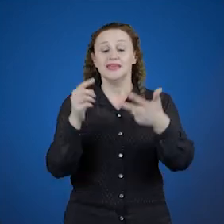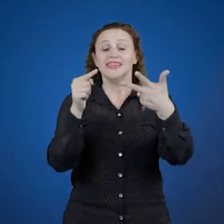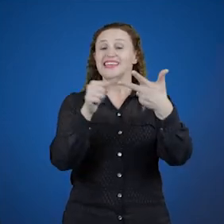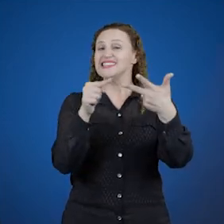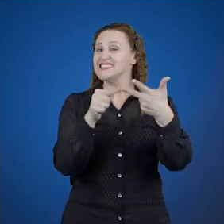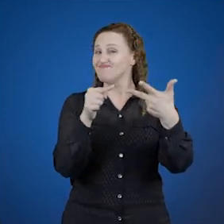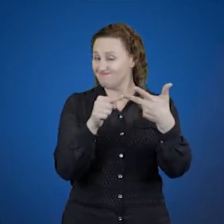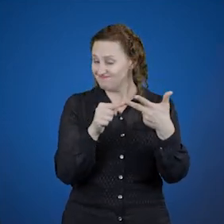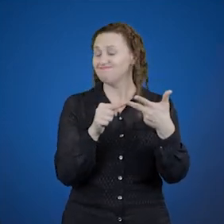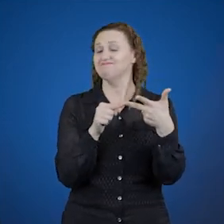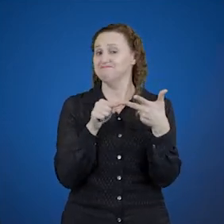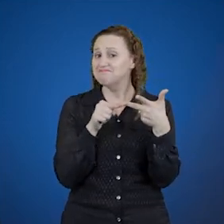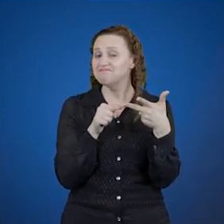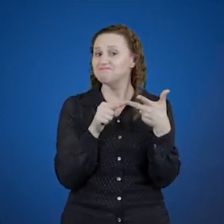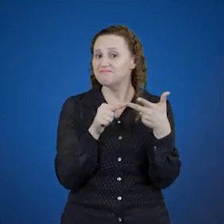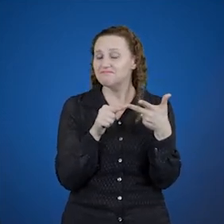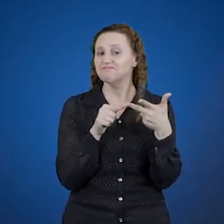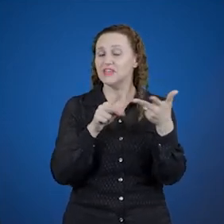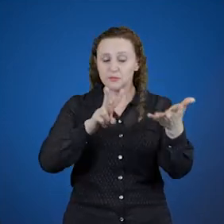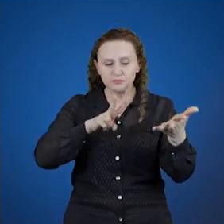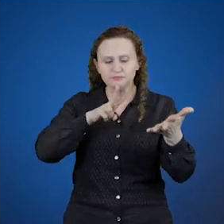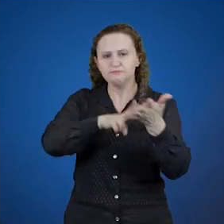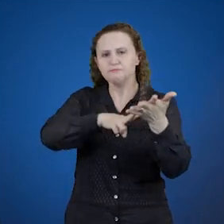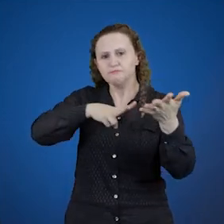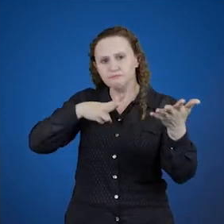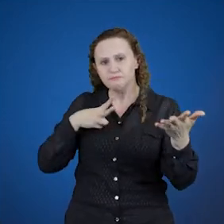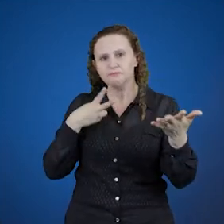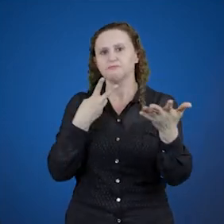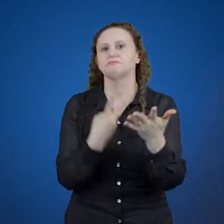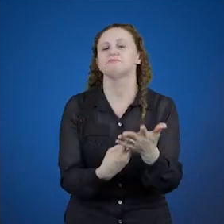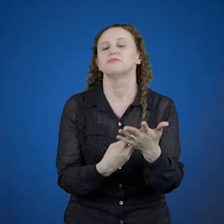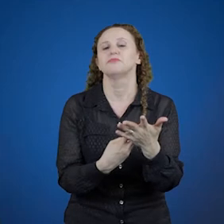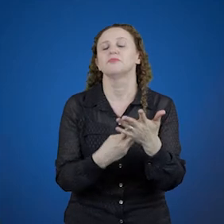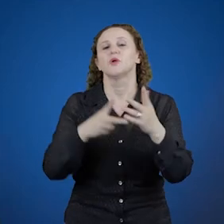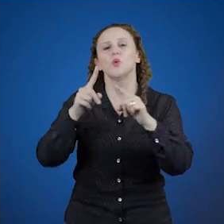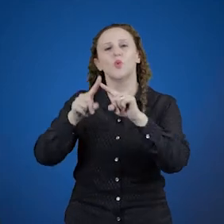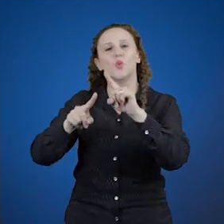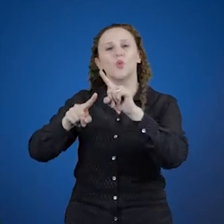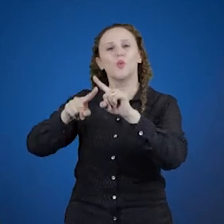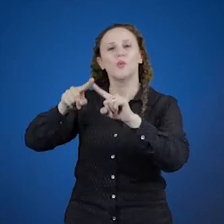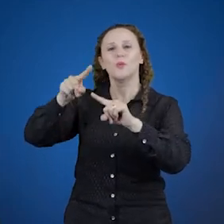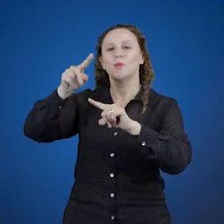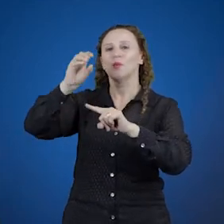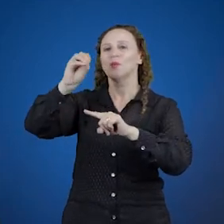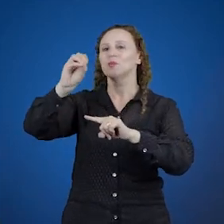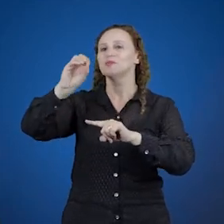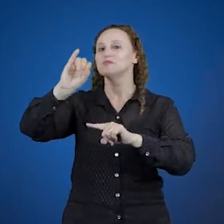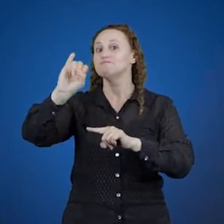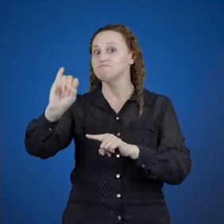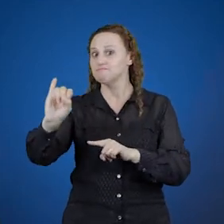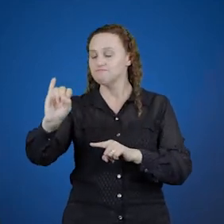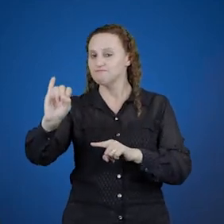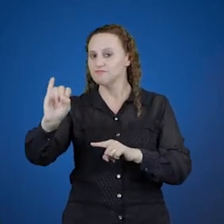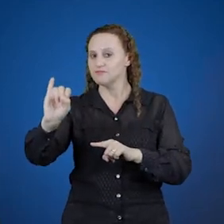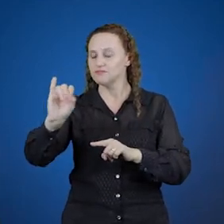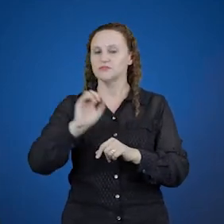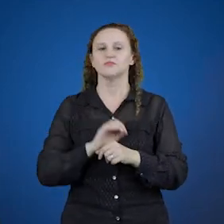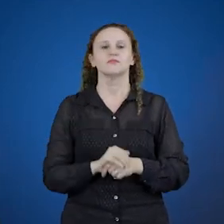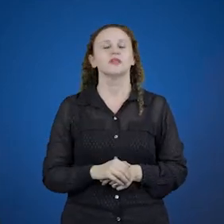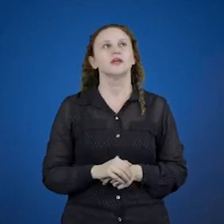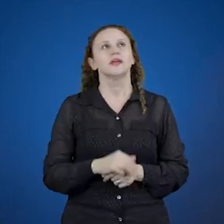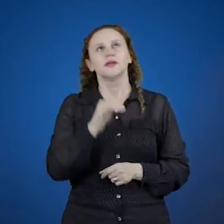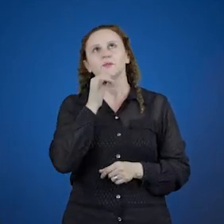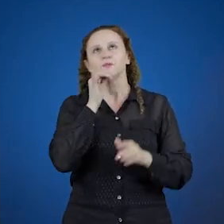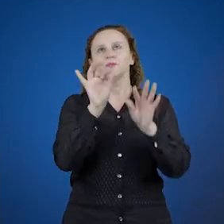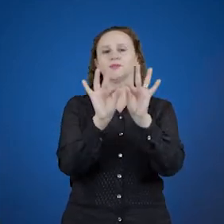é o caso dativo ele serve para traduzir o objeto indireto então